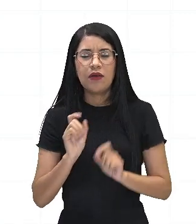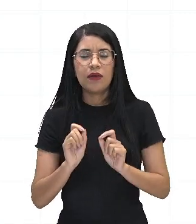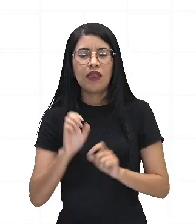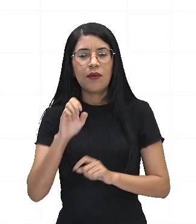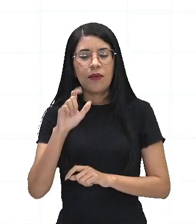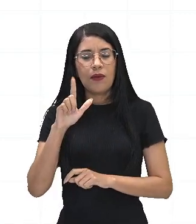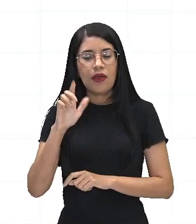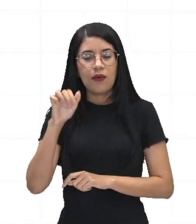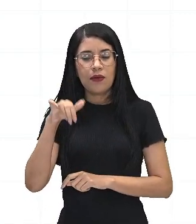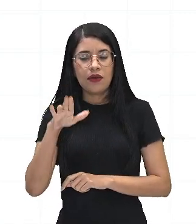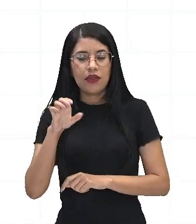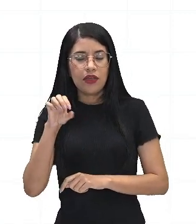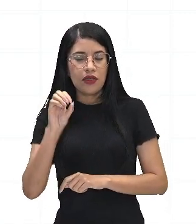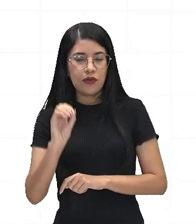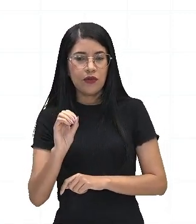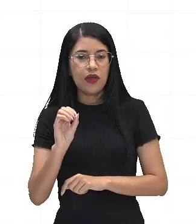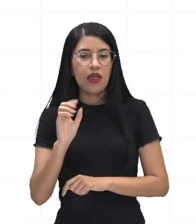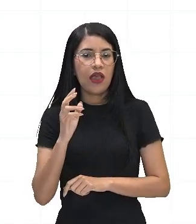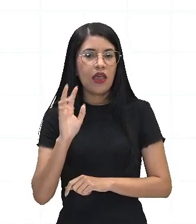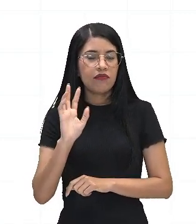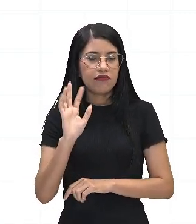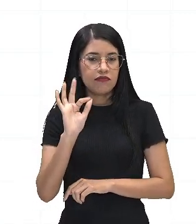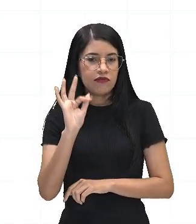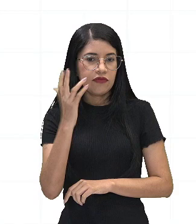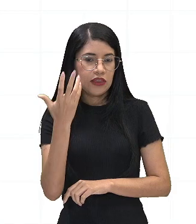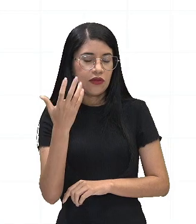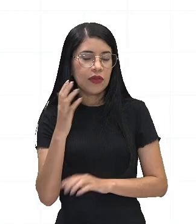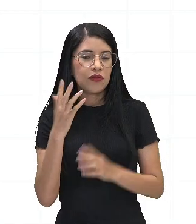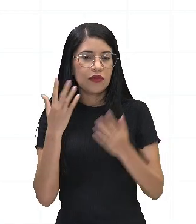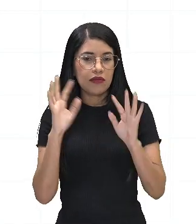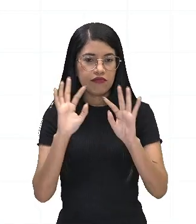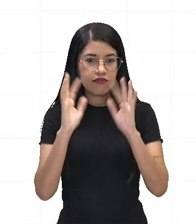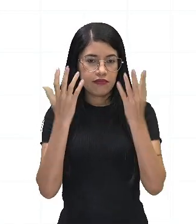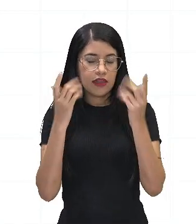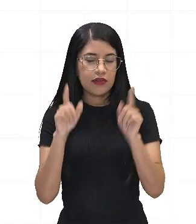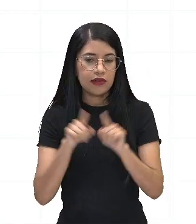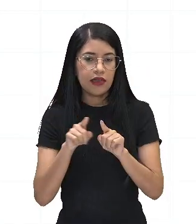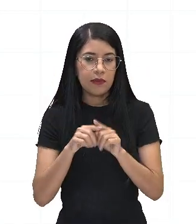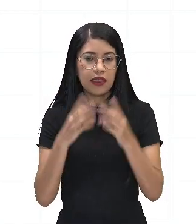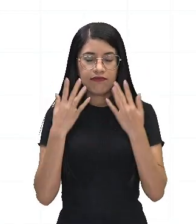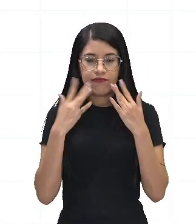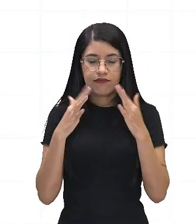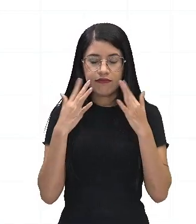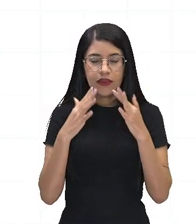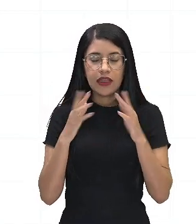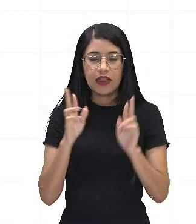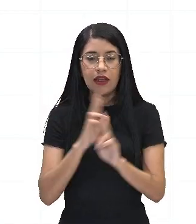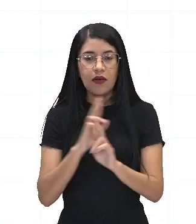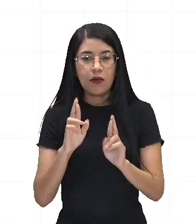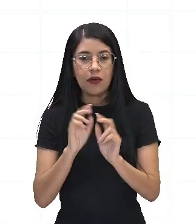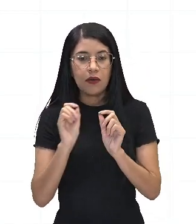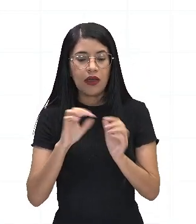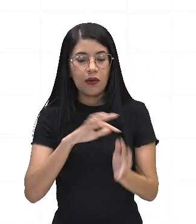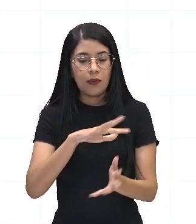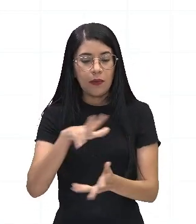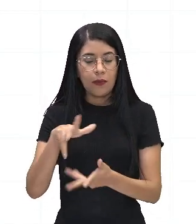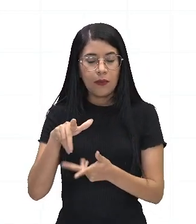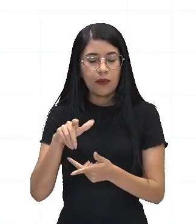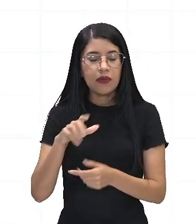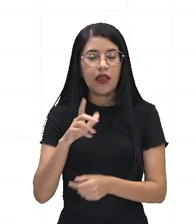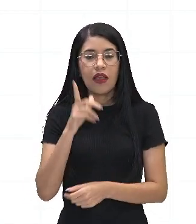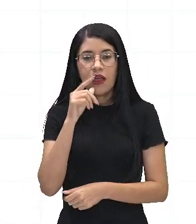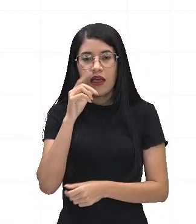Niño é um fenômeno natural, né? Ele é um fenômeno natural que está relacionado com o aquecimento das